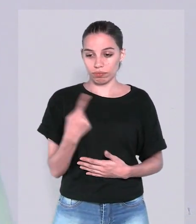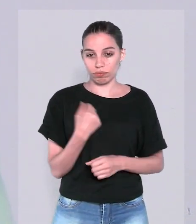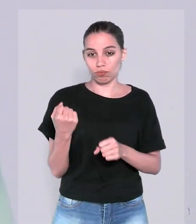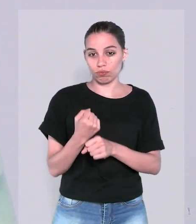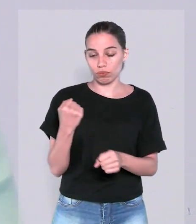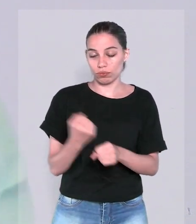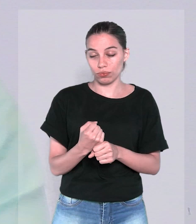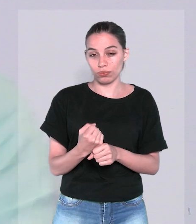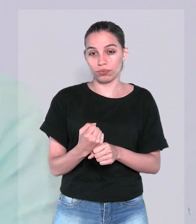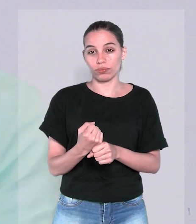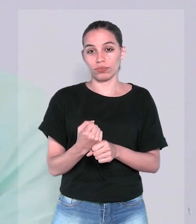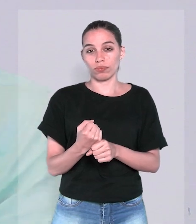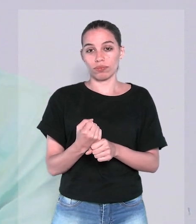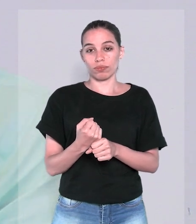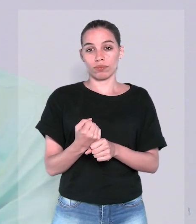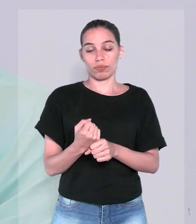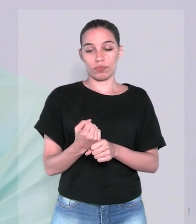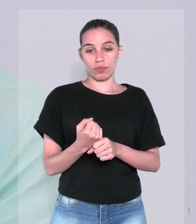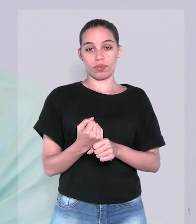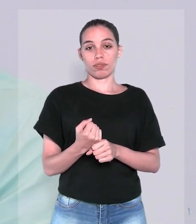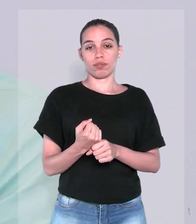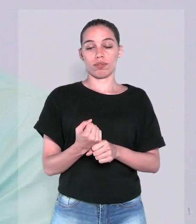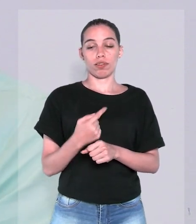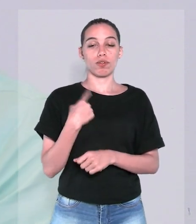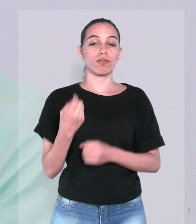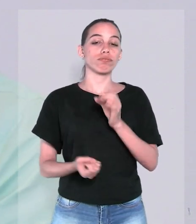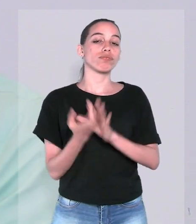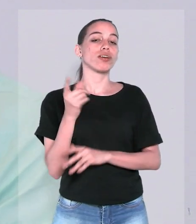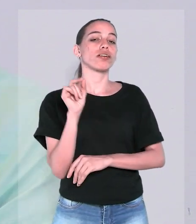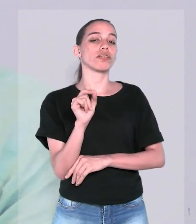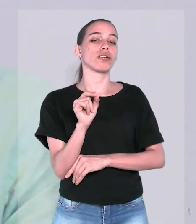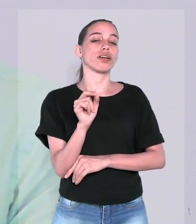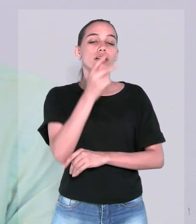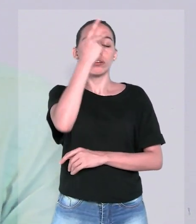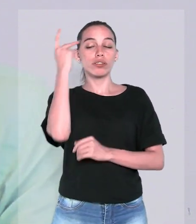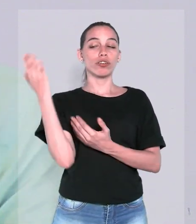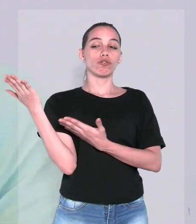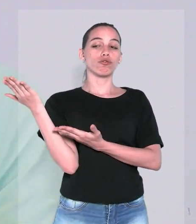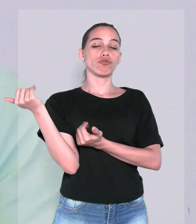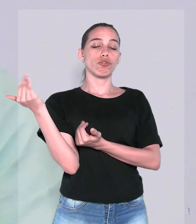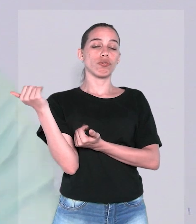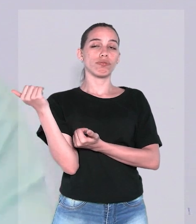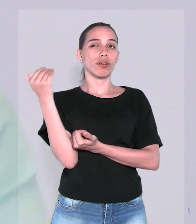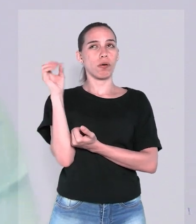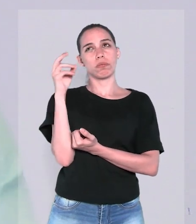a escola? Porque você tem uma violência anterior contra a família. Se você analisar